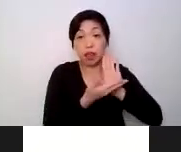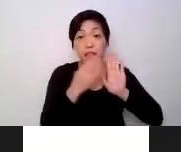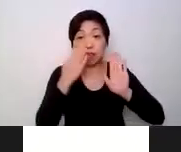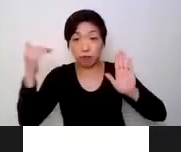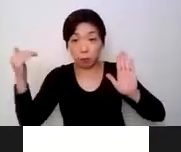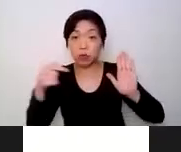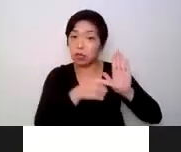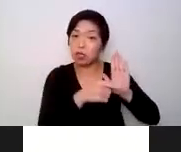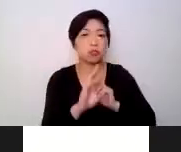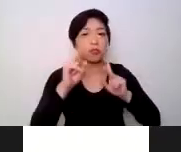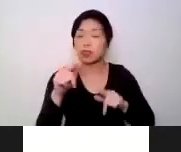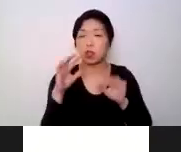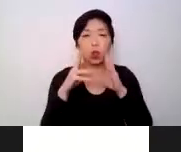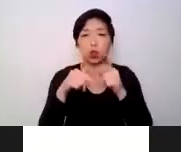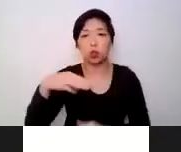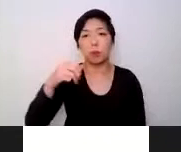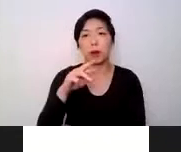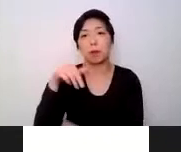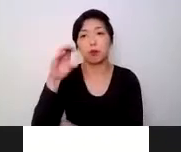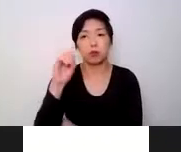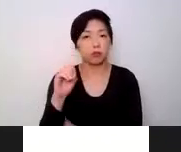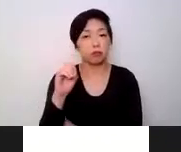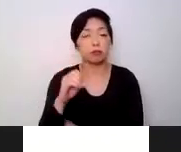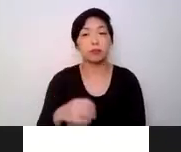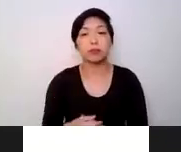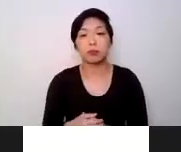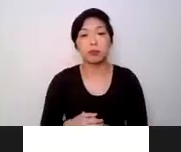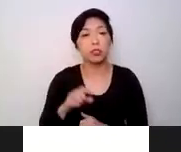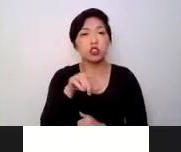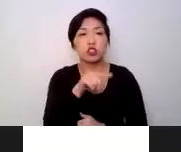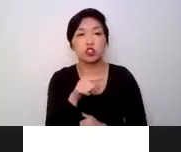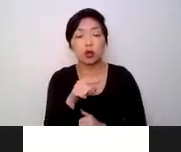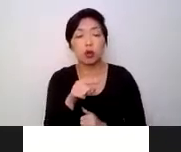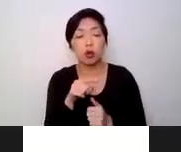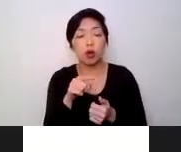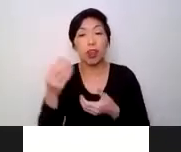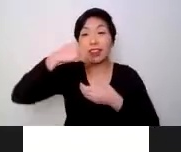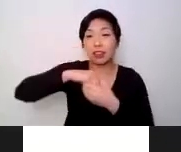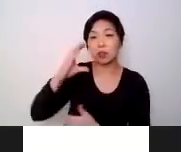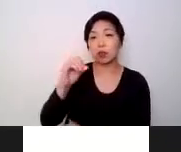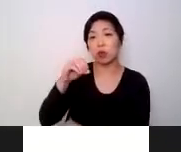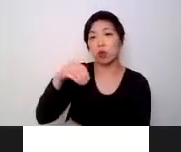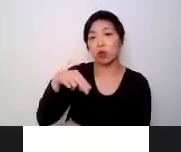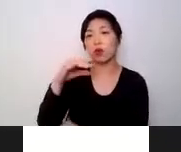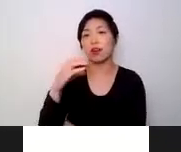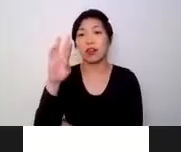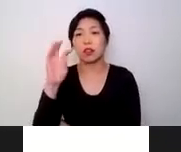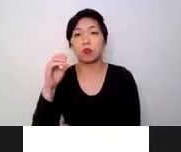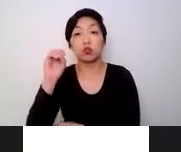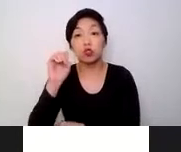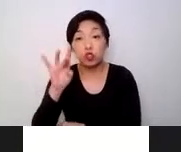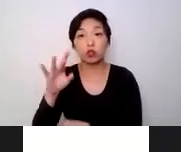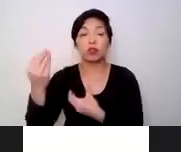revestido de mármore a função do concreto aqui ele é somente estrutural é possível ver essa parte do concreto que